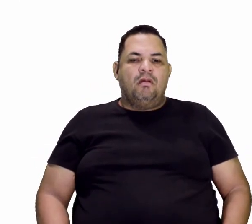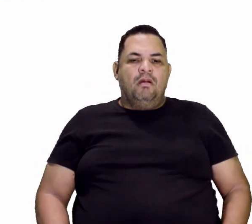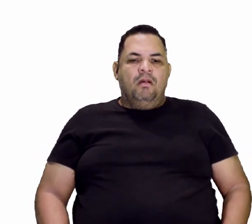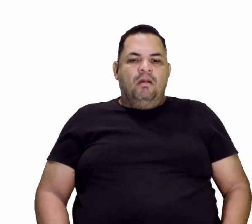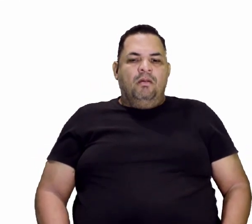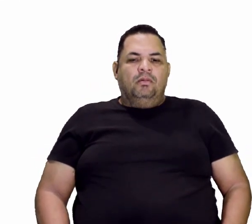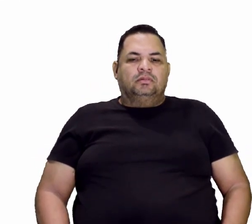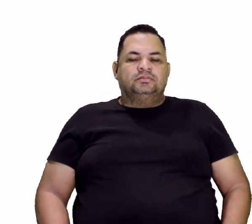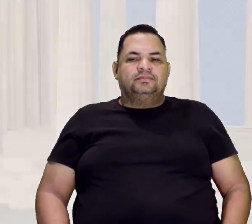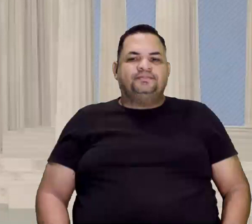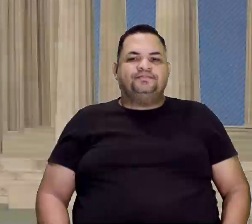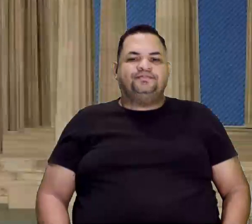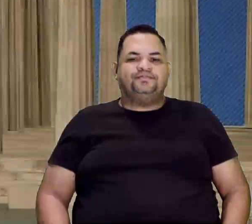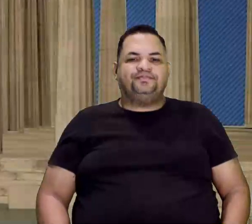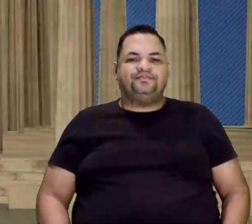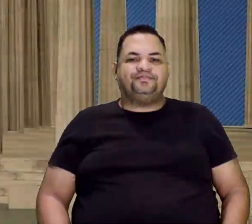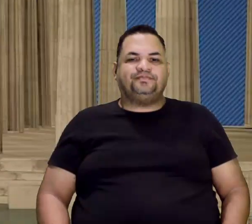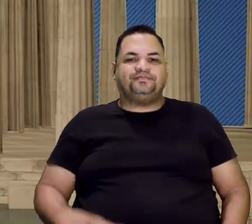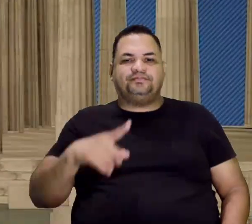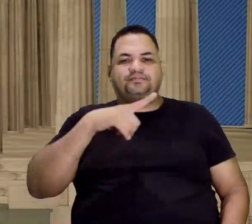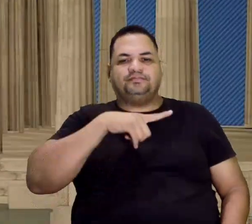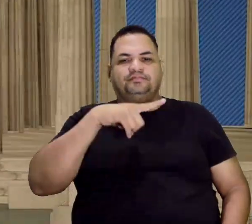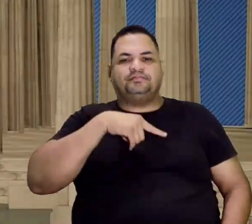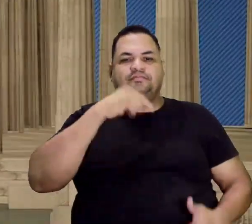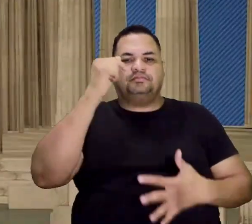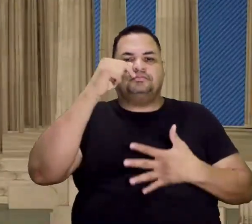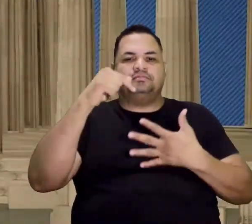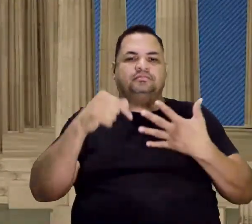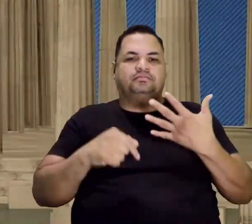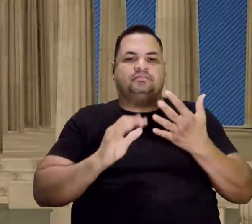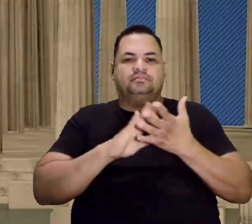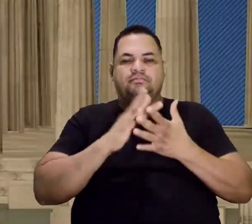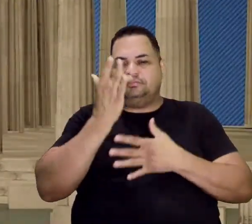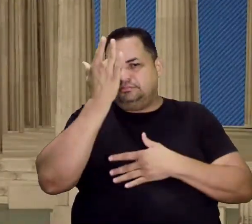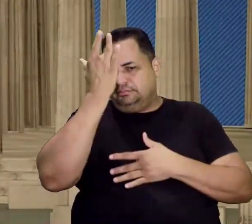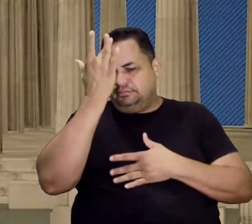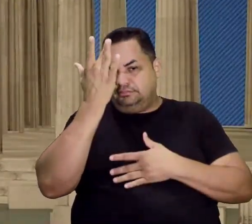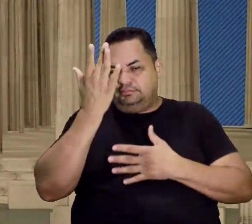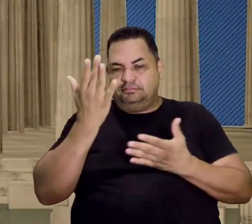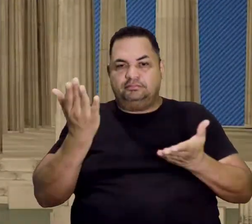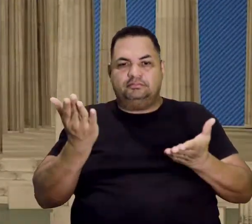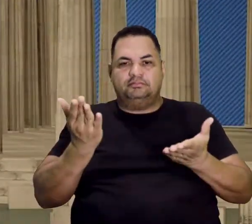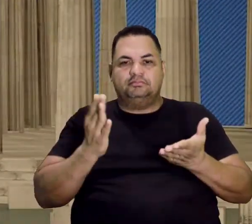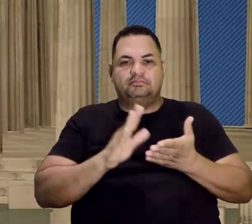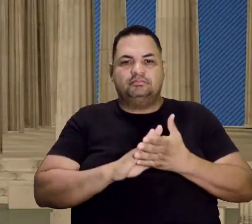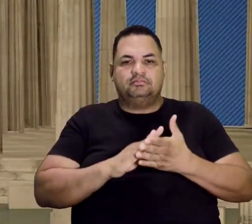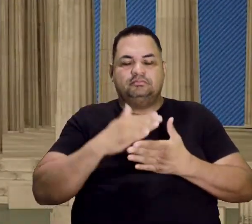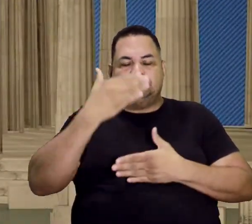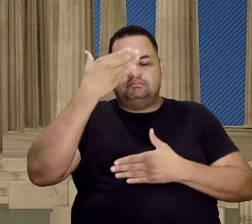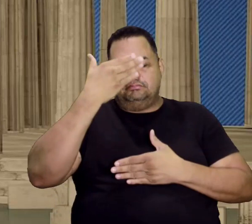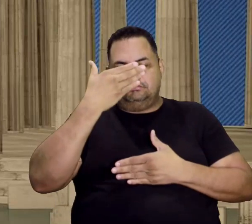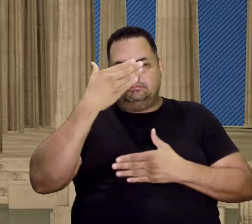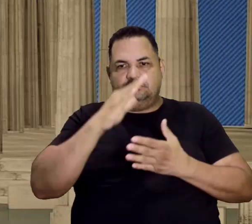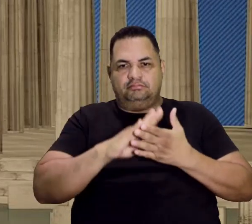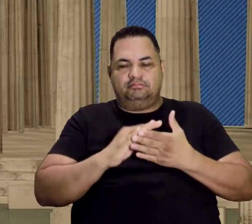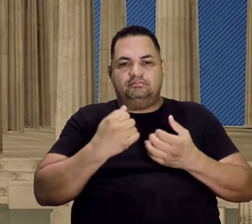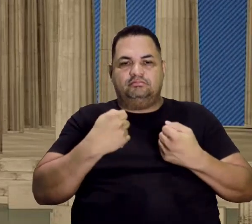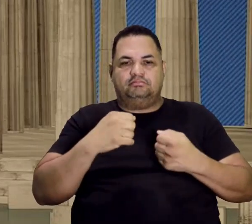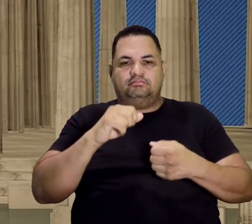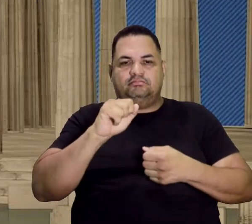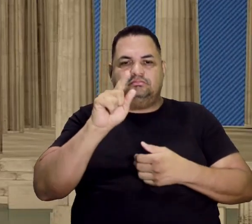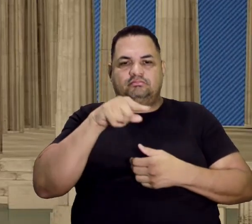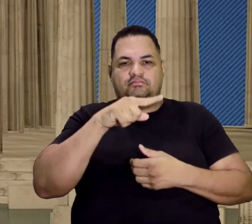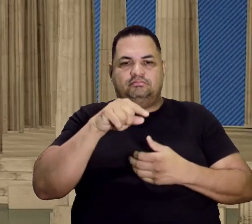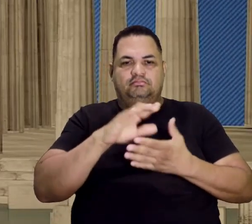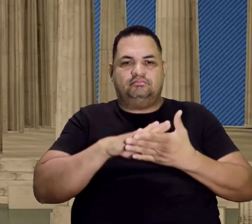inclusive, coloquei tantas alternativas contas que tá até fácil. Essa daí tá de olhos fechados, dá pra...